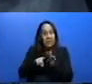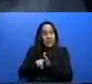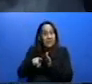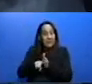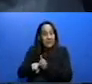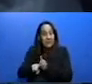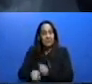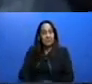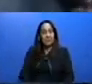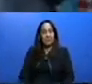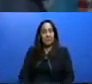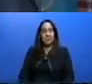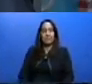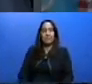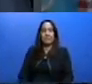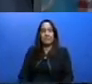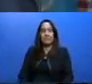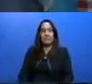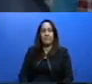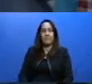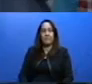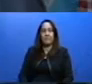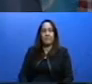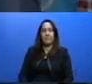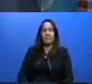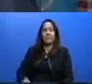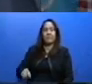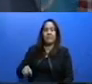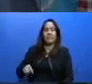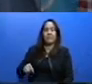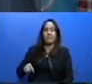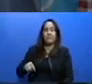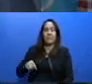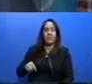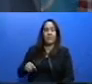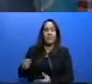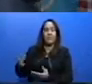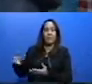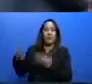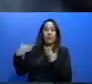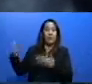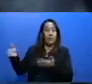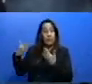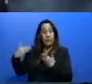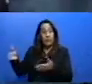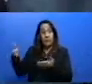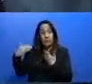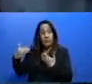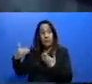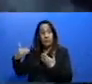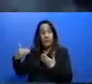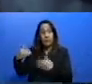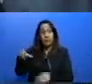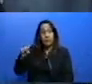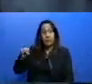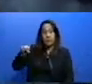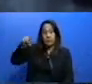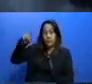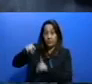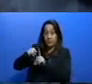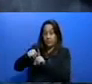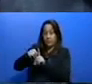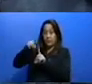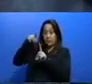ano, observa a temperatura que aparece na primeira, a temperatura que aparece